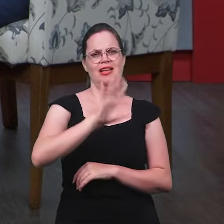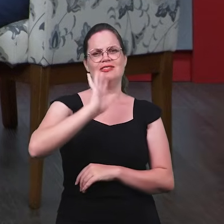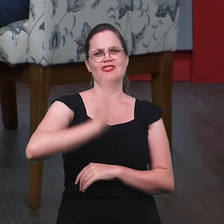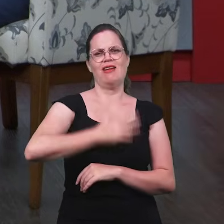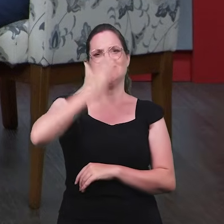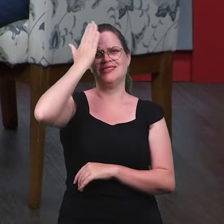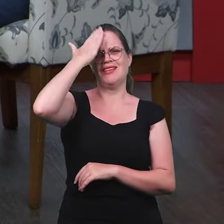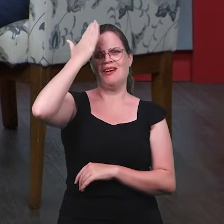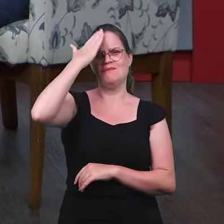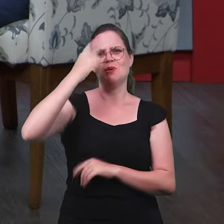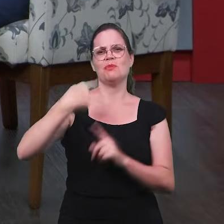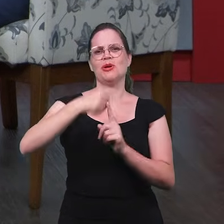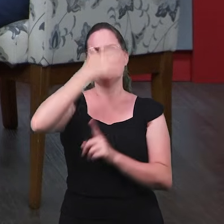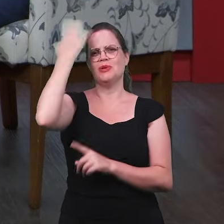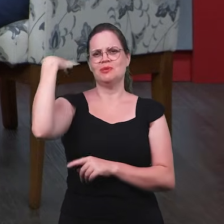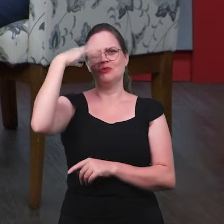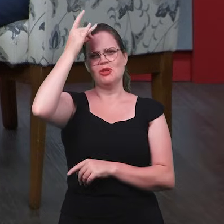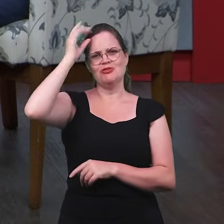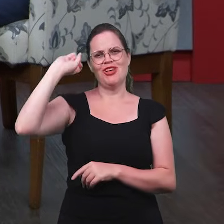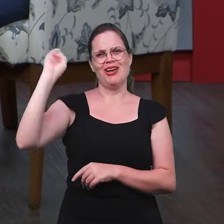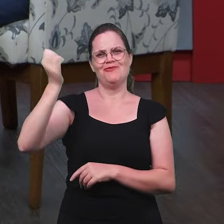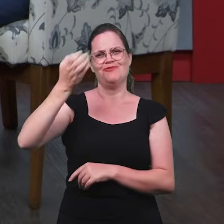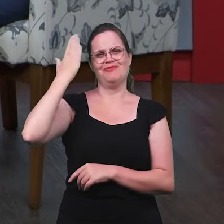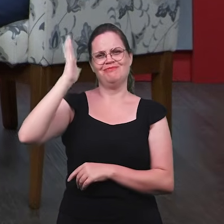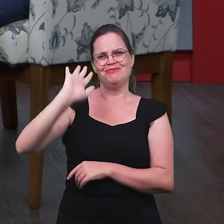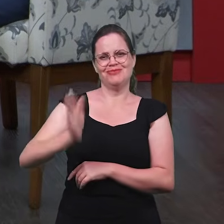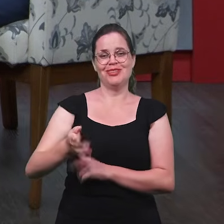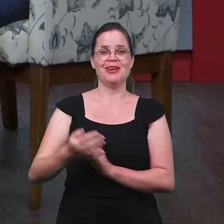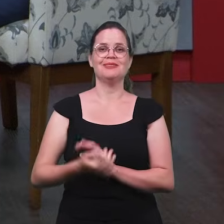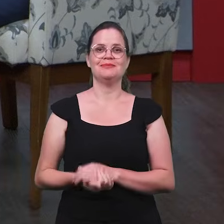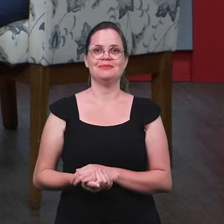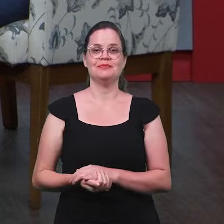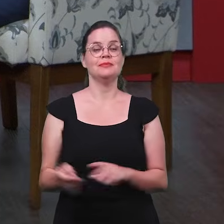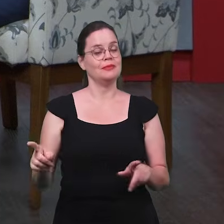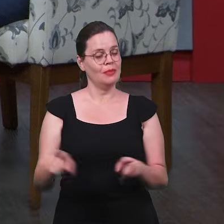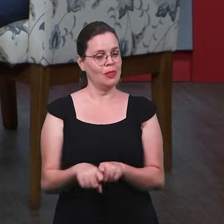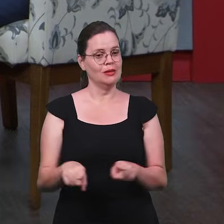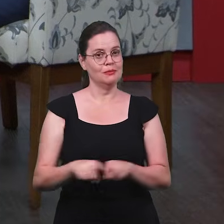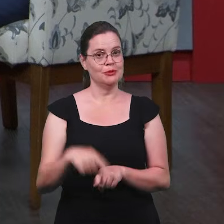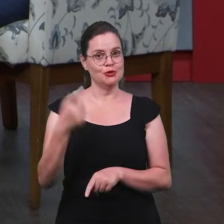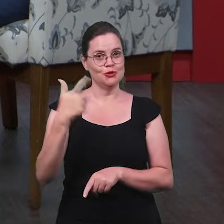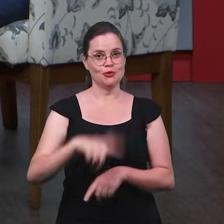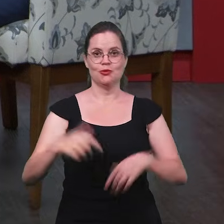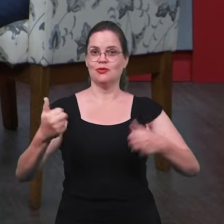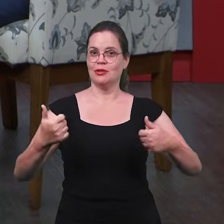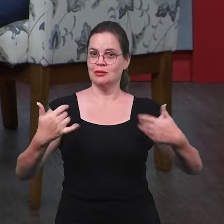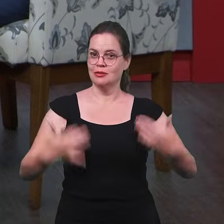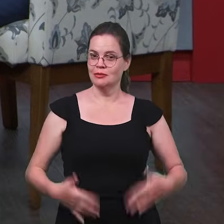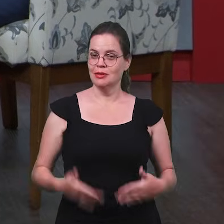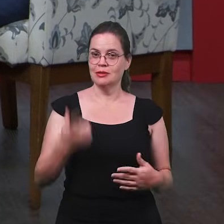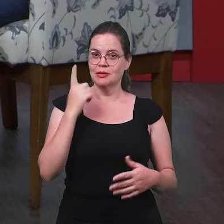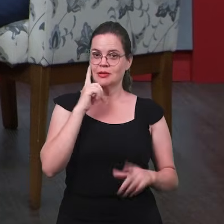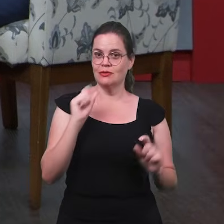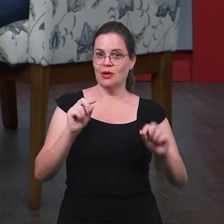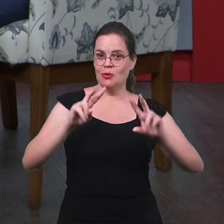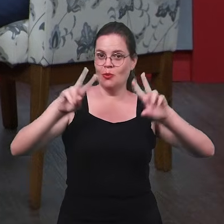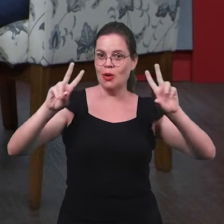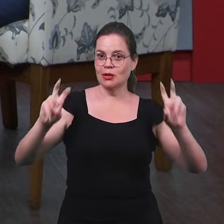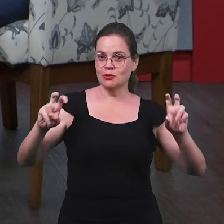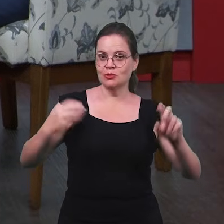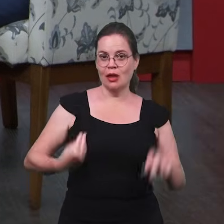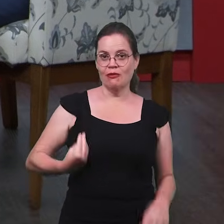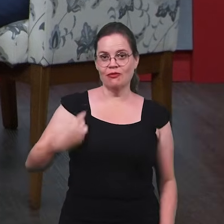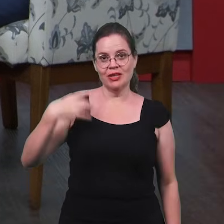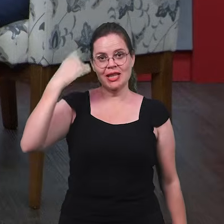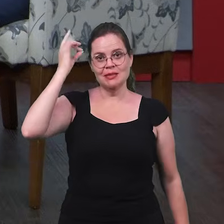parte do Senhor, né? Pelo Espírito. E ressalta aqui, mais uma vez, né? Que as coisas espirituais